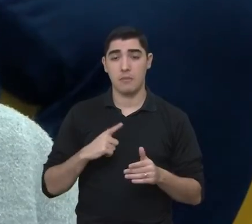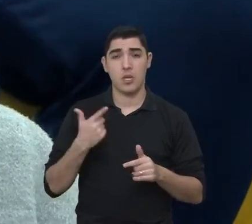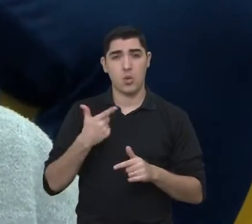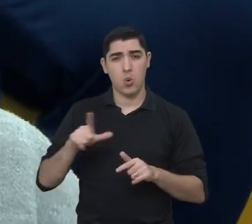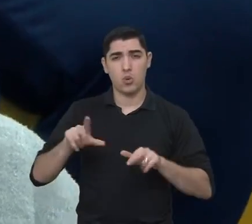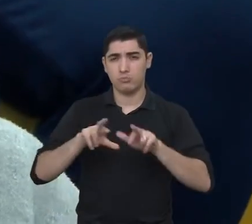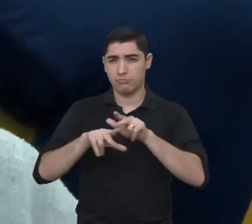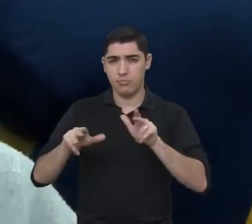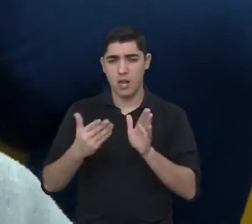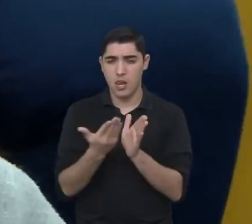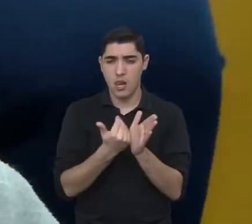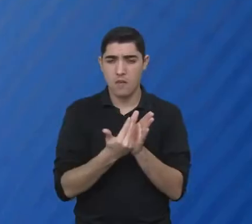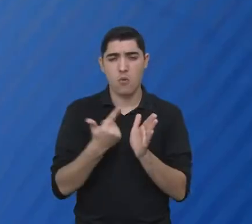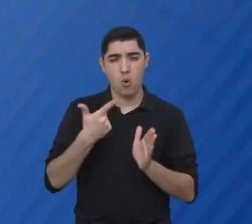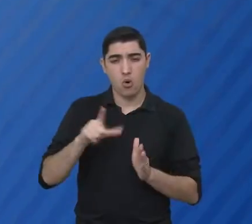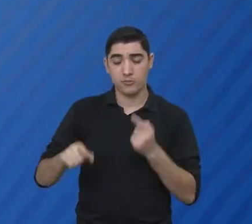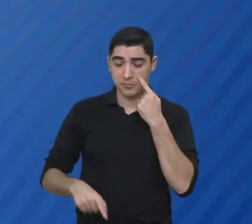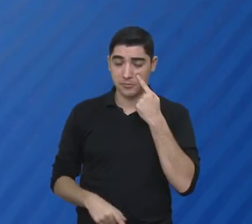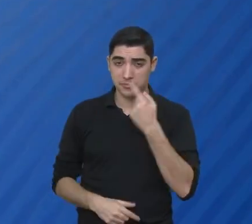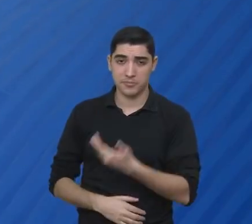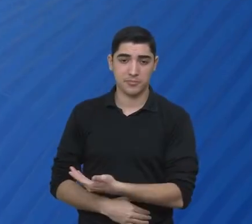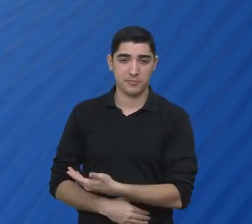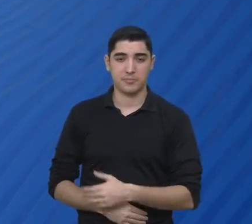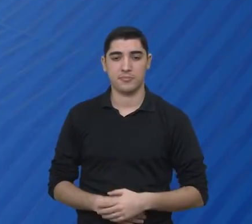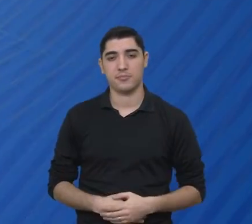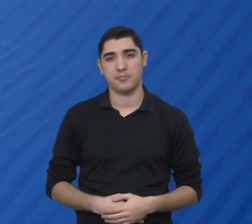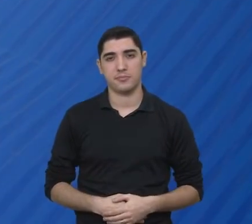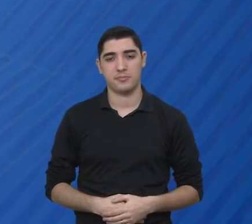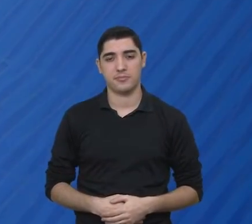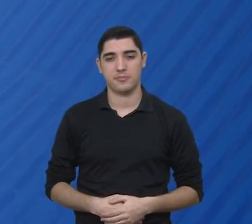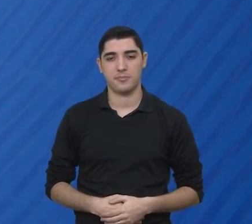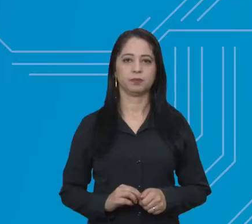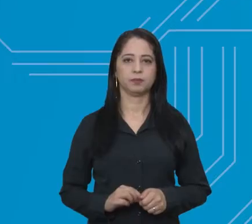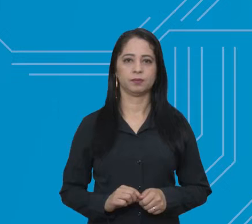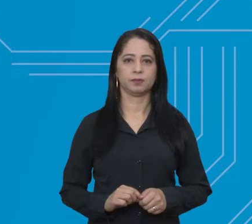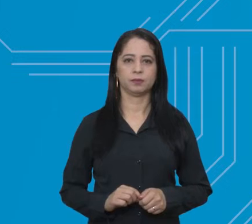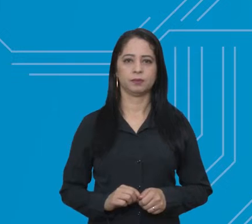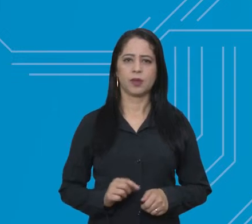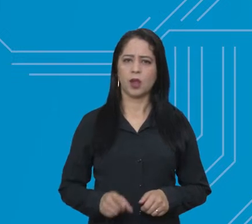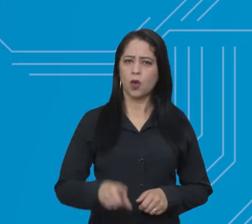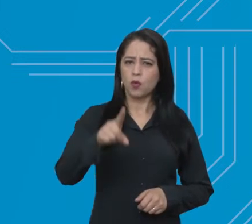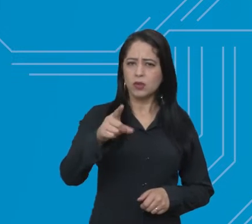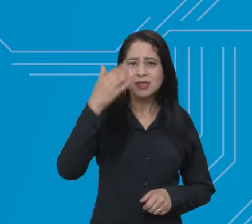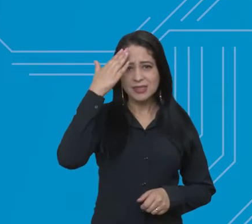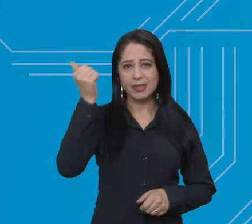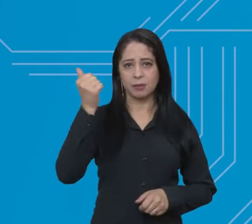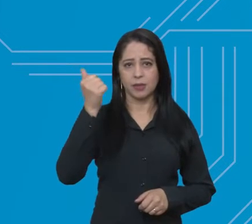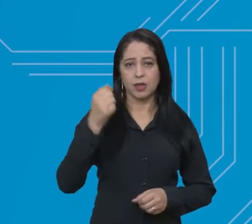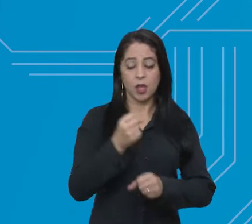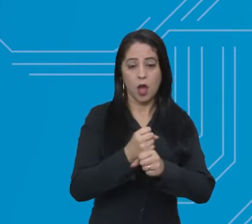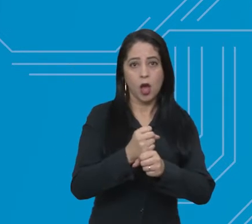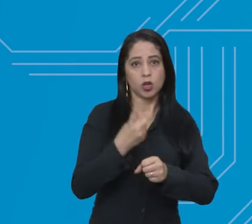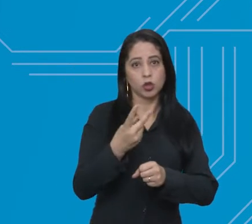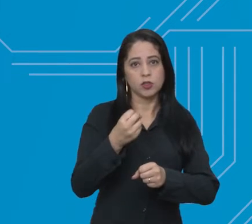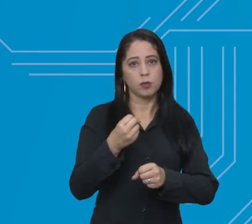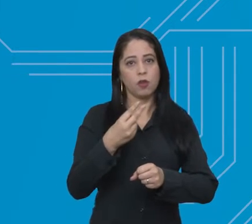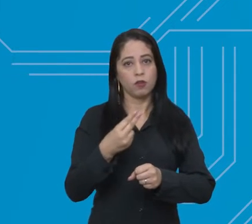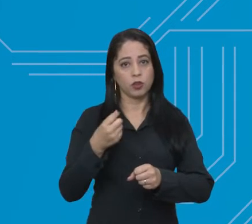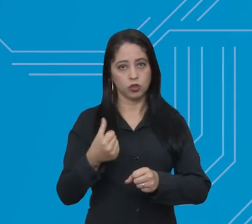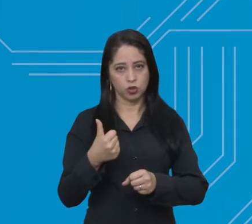dos Campos por Sérgio Vaz e Sua Bênção, Chico Triste. Você sabia que em 2021, mais